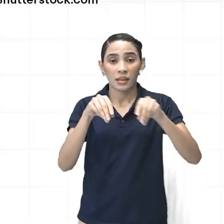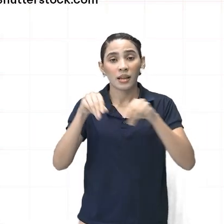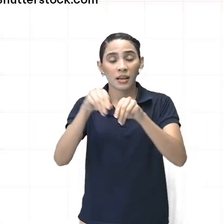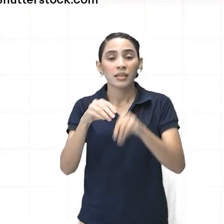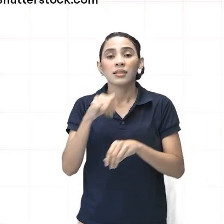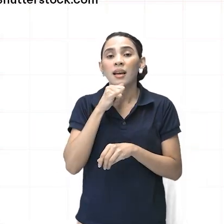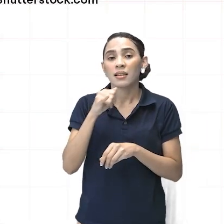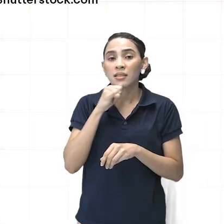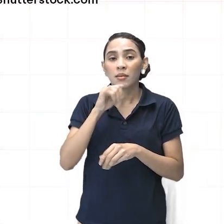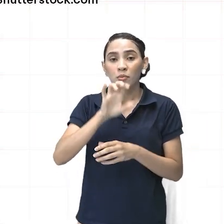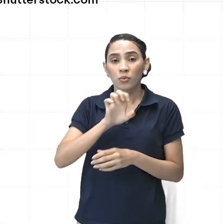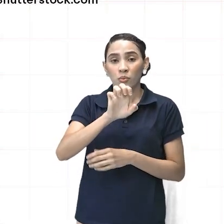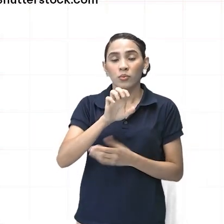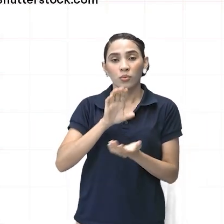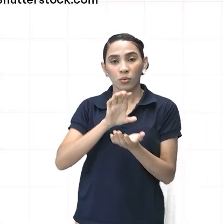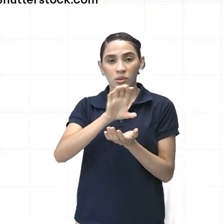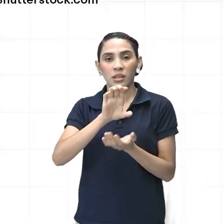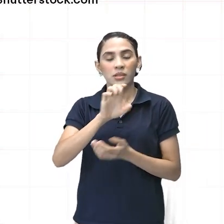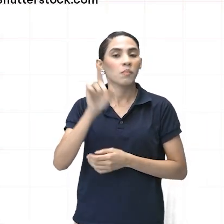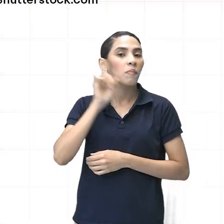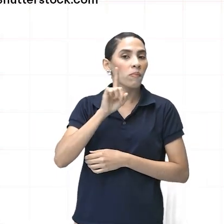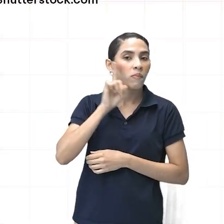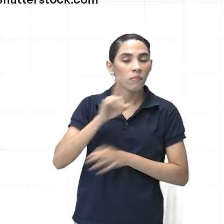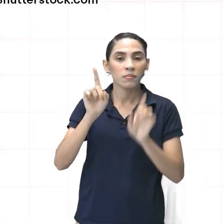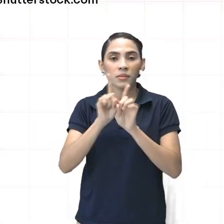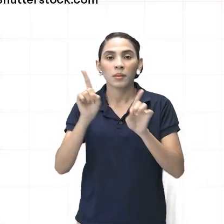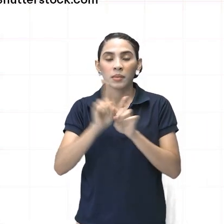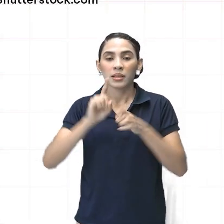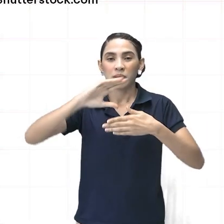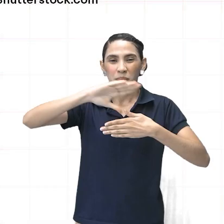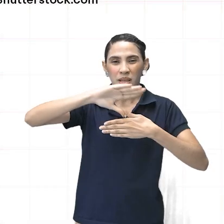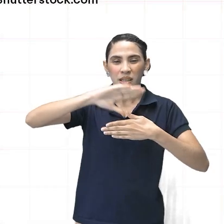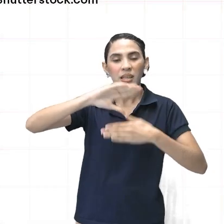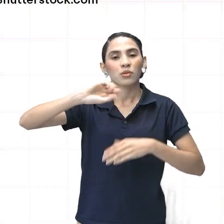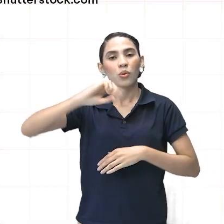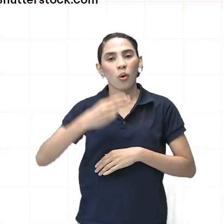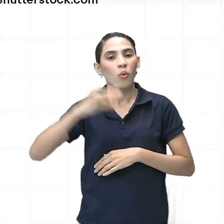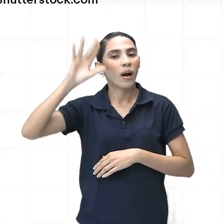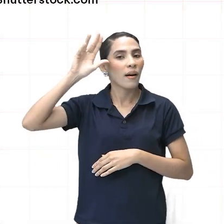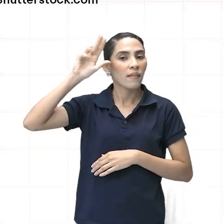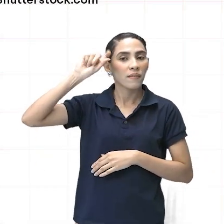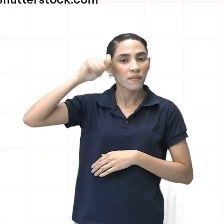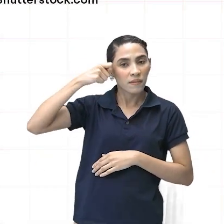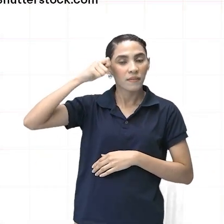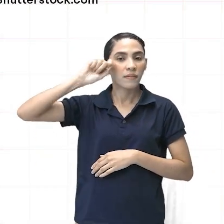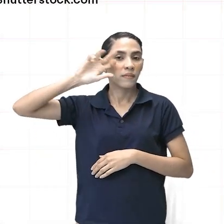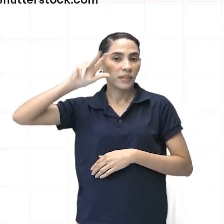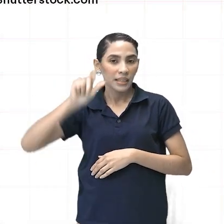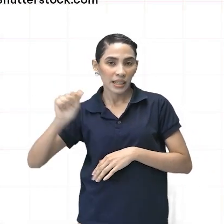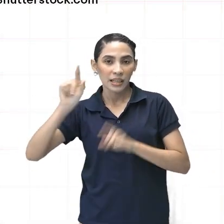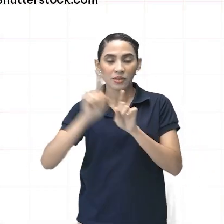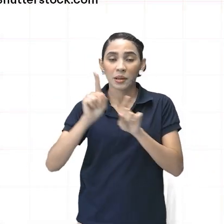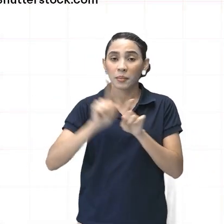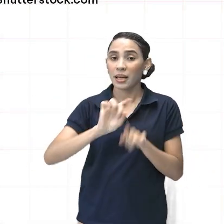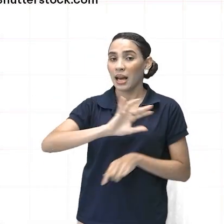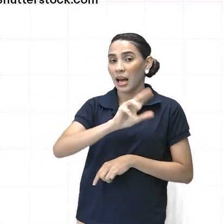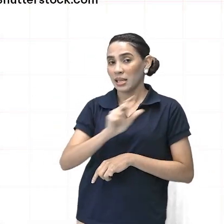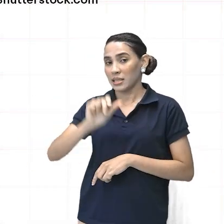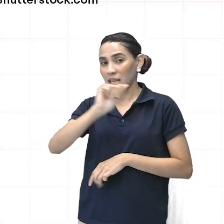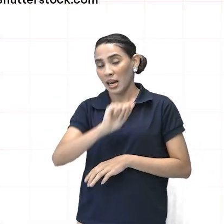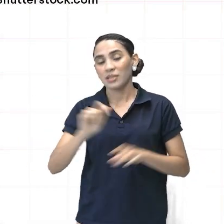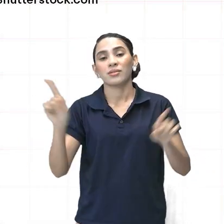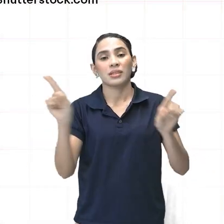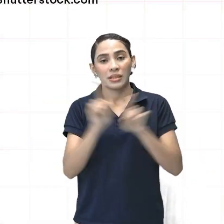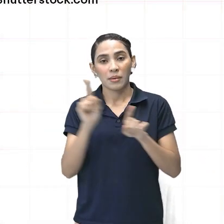por exemplo, do continente americano, em terras do continente africano, em terras do continente asiático e até